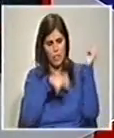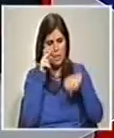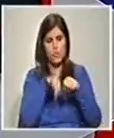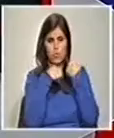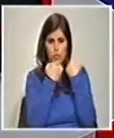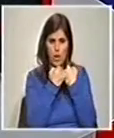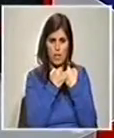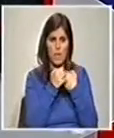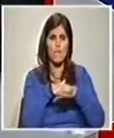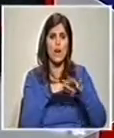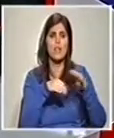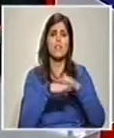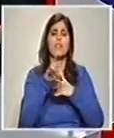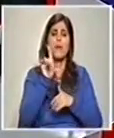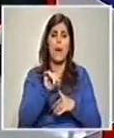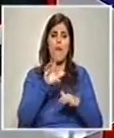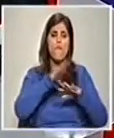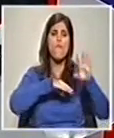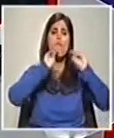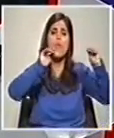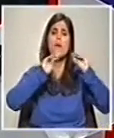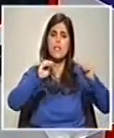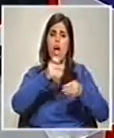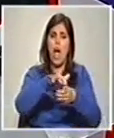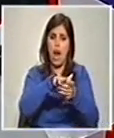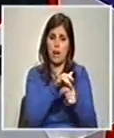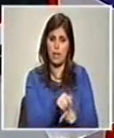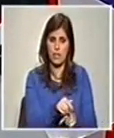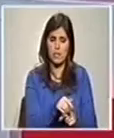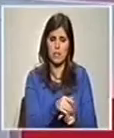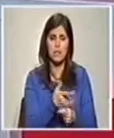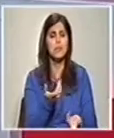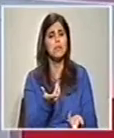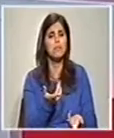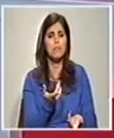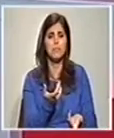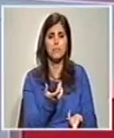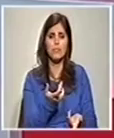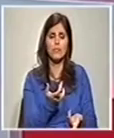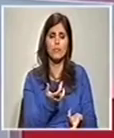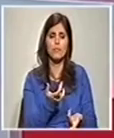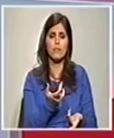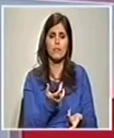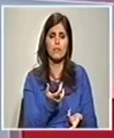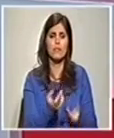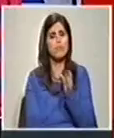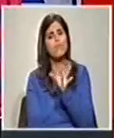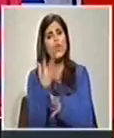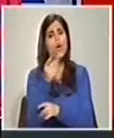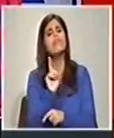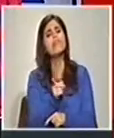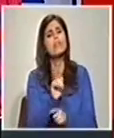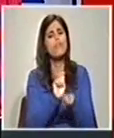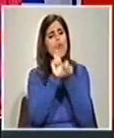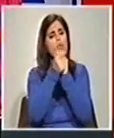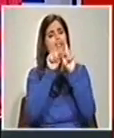e faz também, entre outras coisas, formação nesta área. De onde é que vem a origem desta transformação